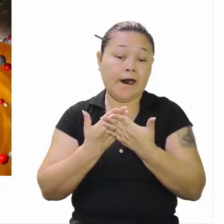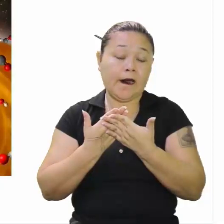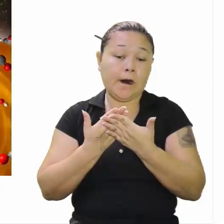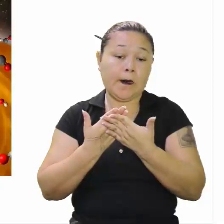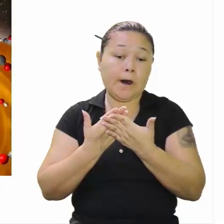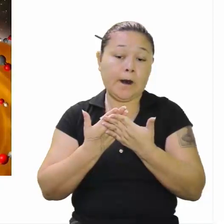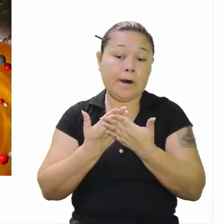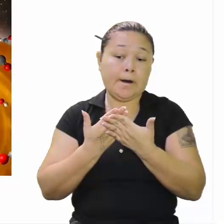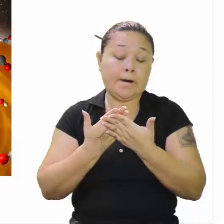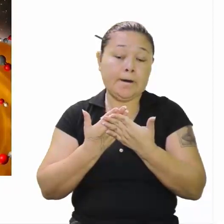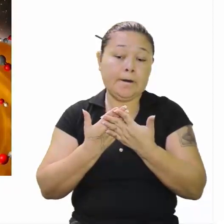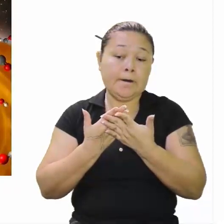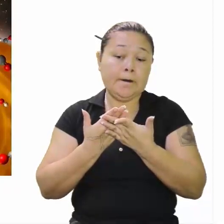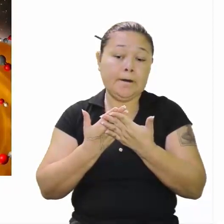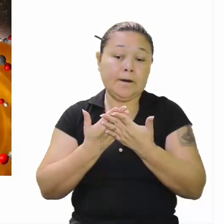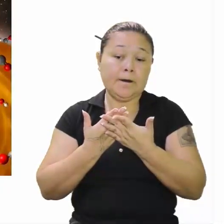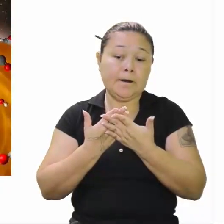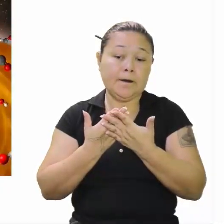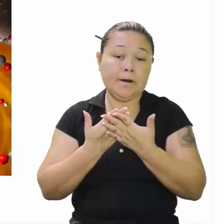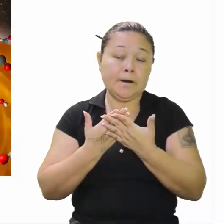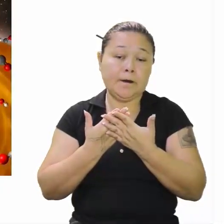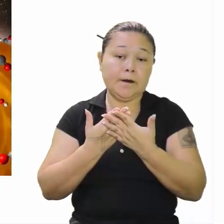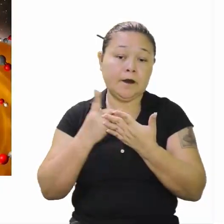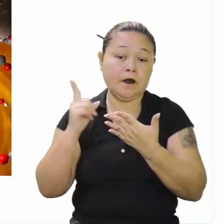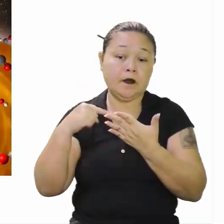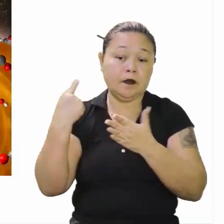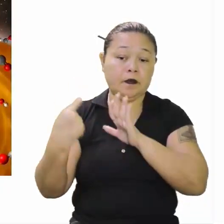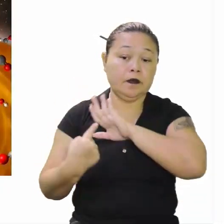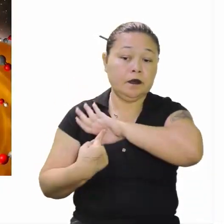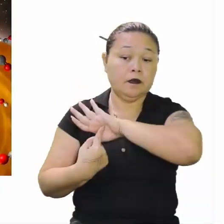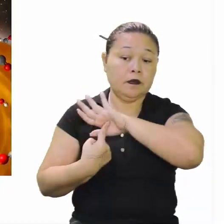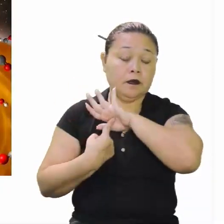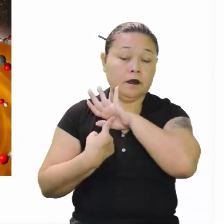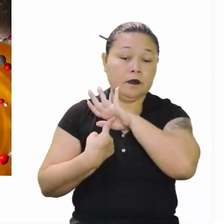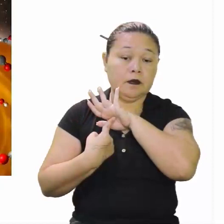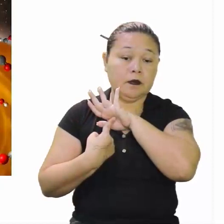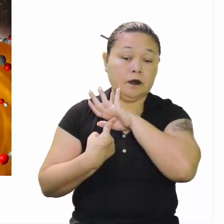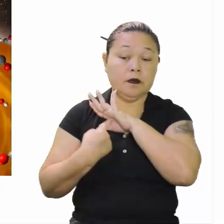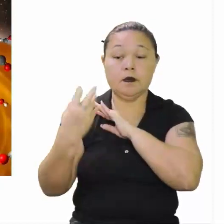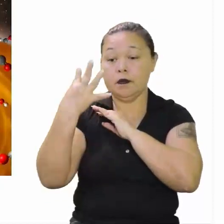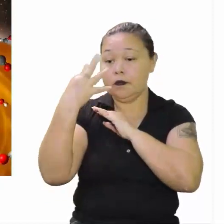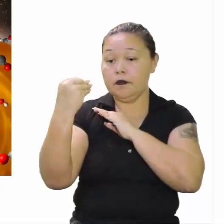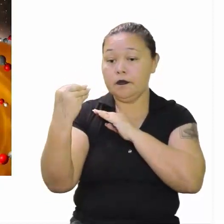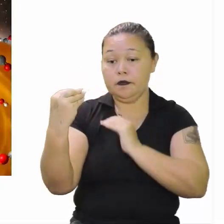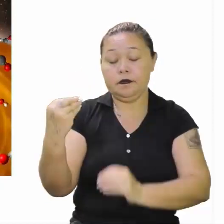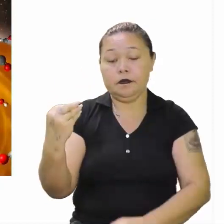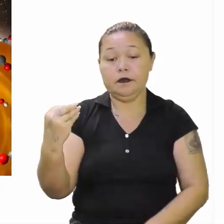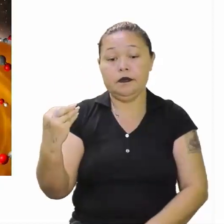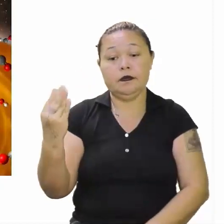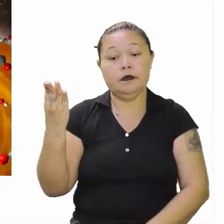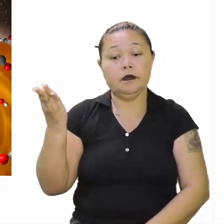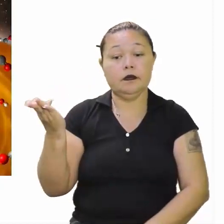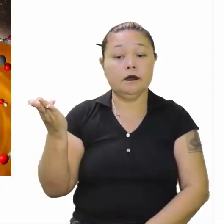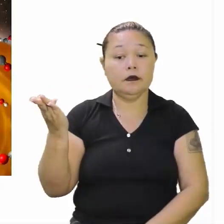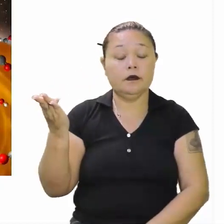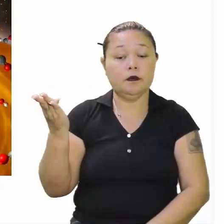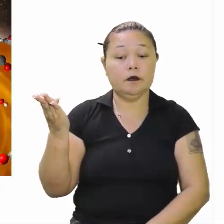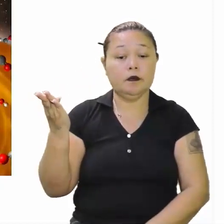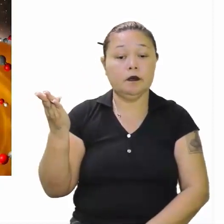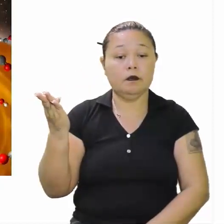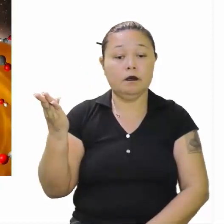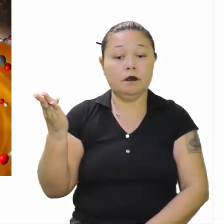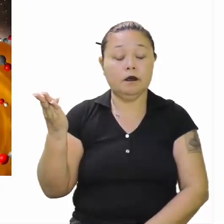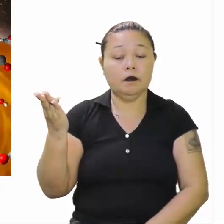só, nós temos aqui uma demonstração, né, uma foto, com relação à